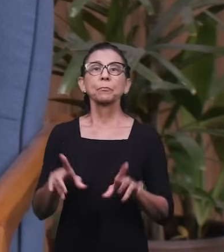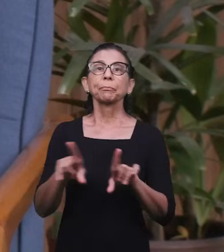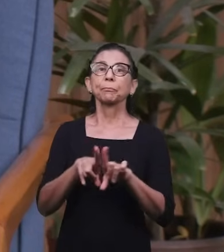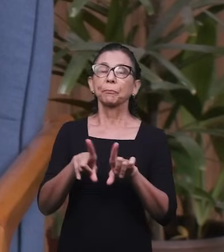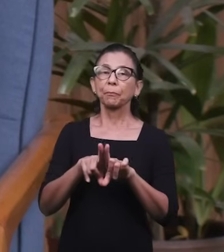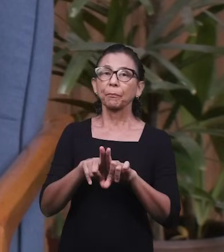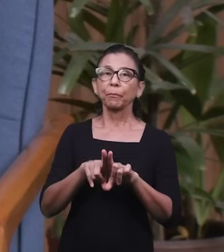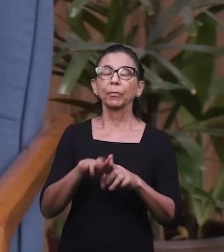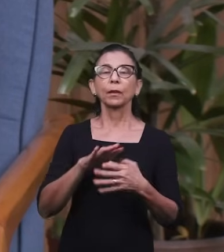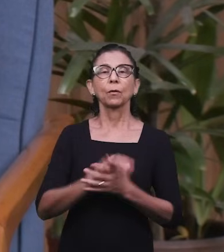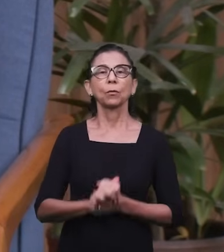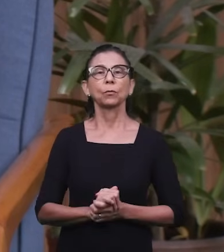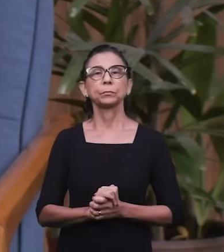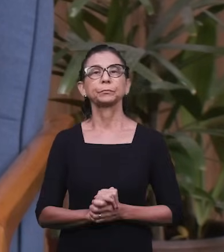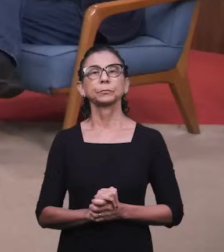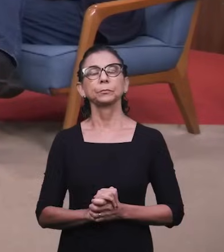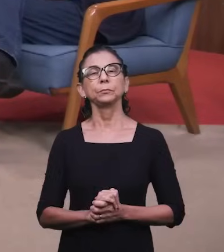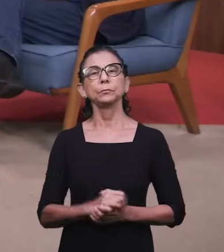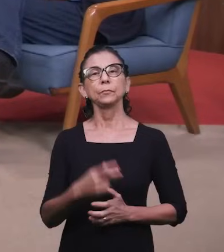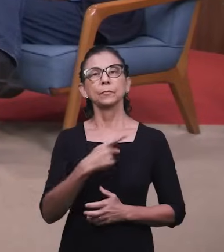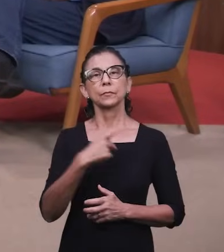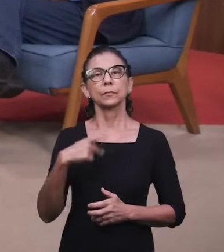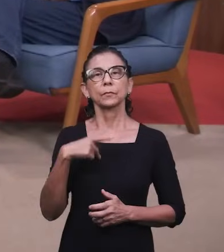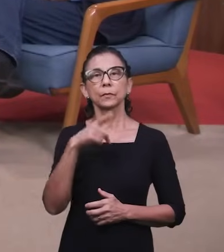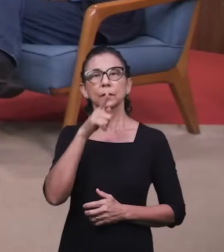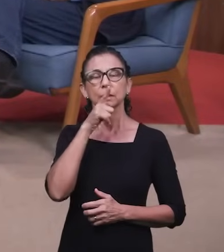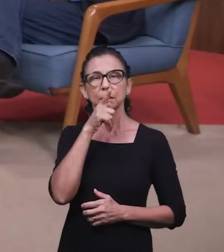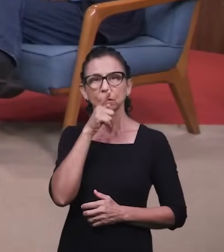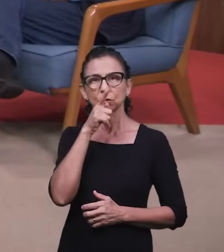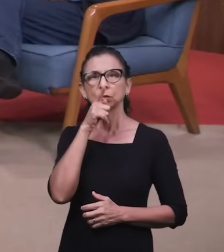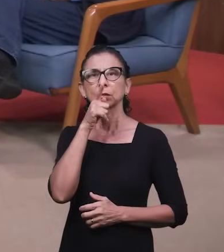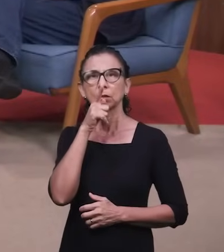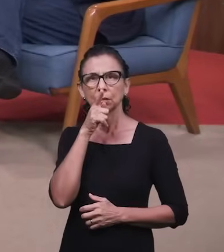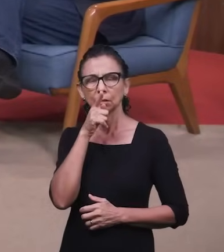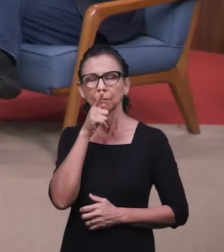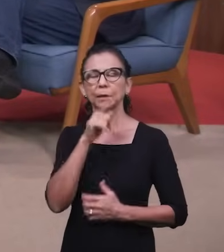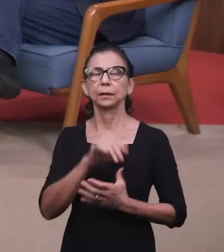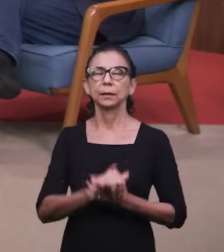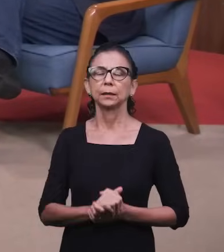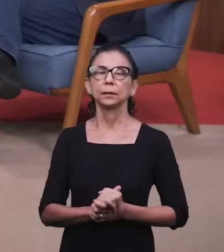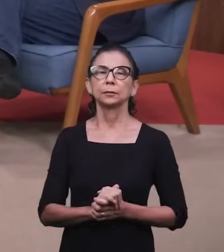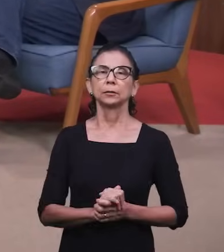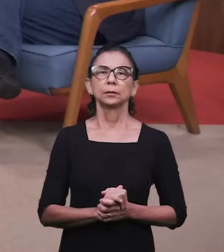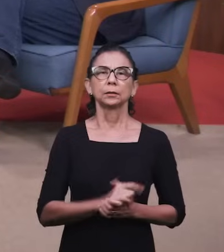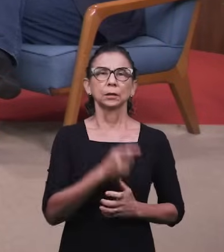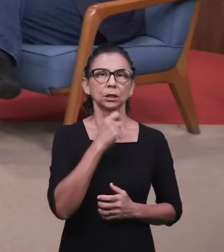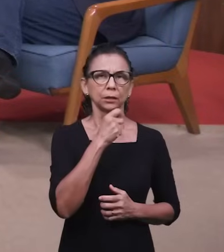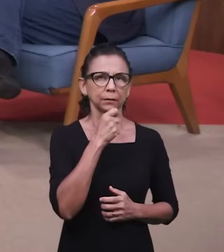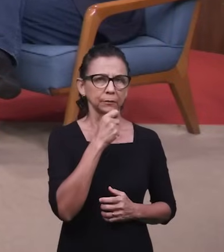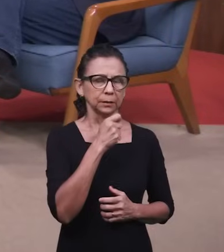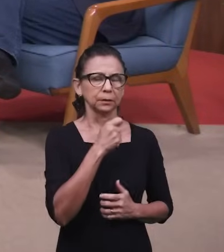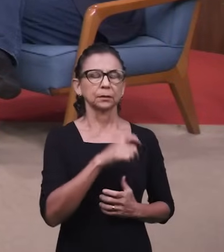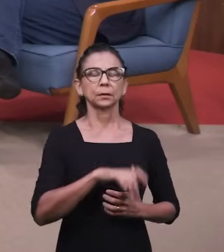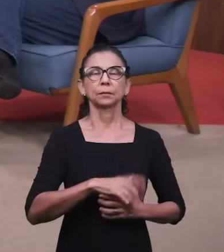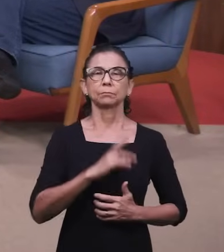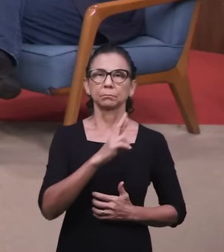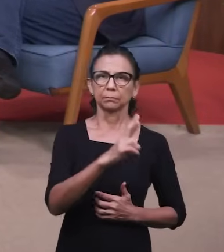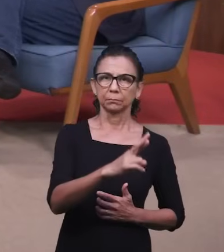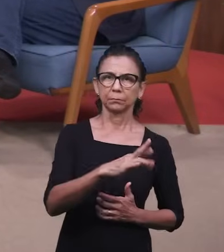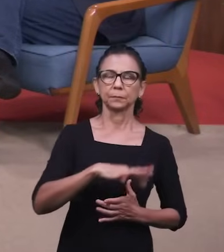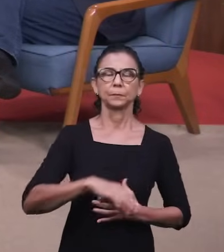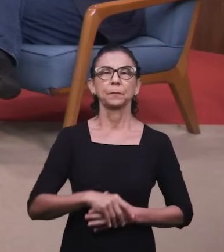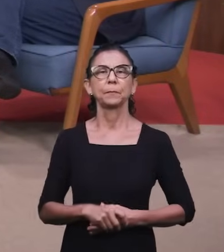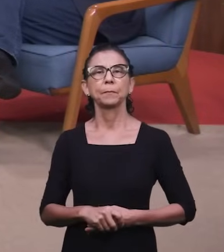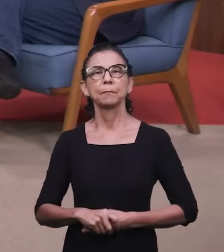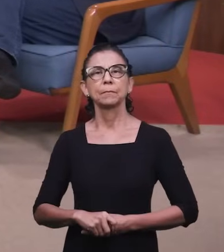Depois o pastor Gedeuti deu uma coletiva, né, para os órgãos de imprensa, enfim. Mas essa percepção, e